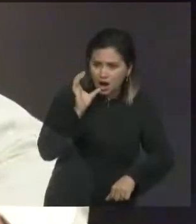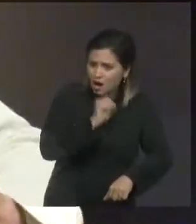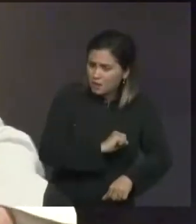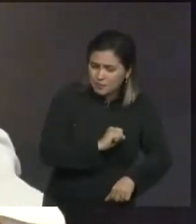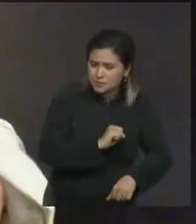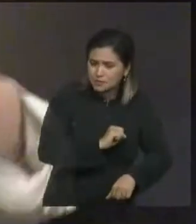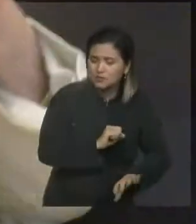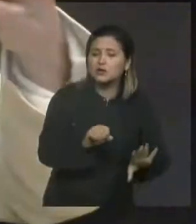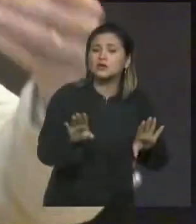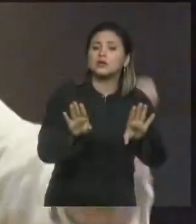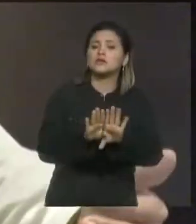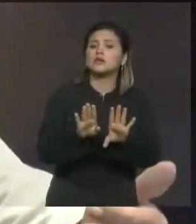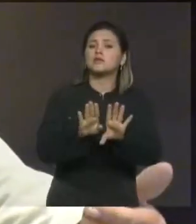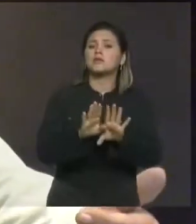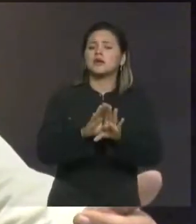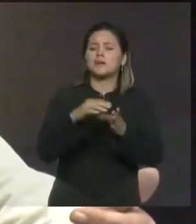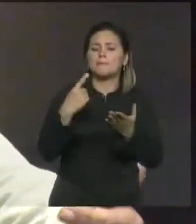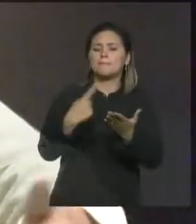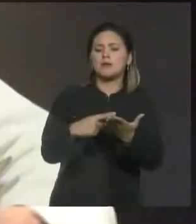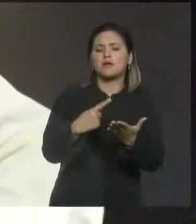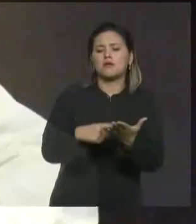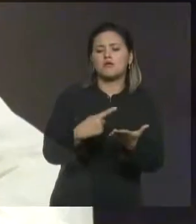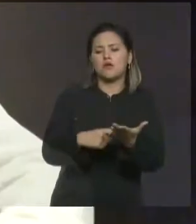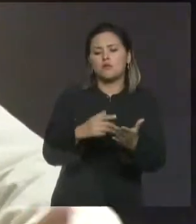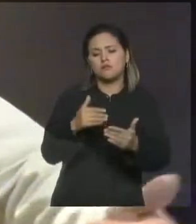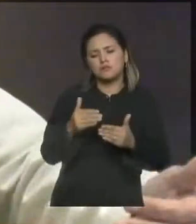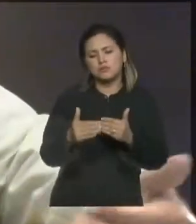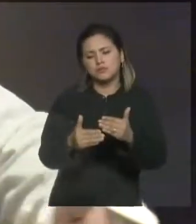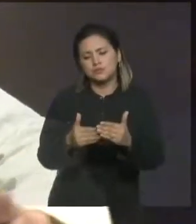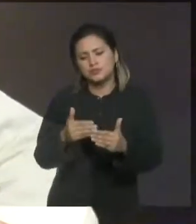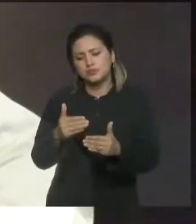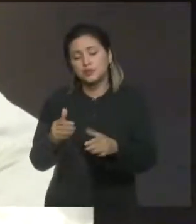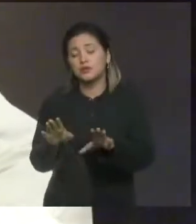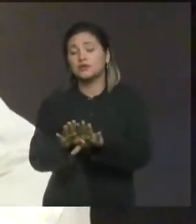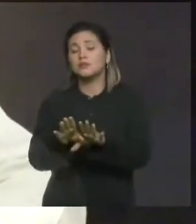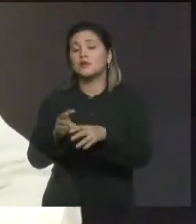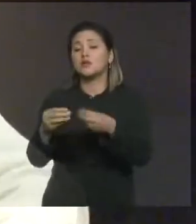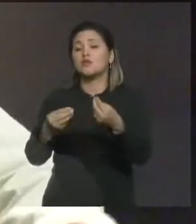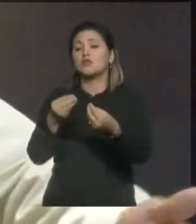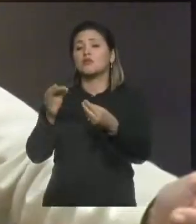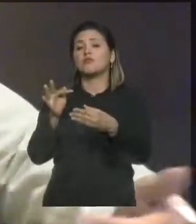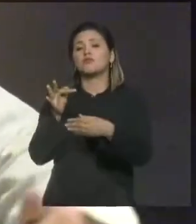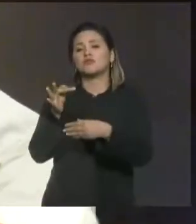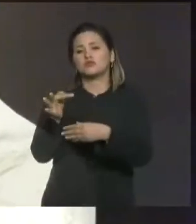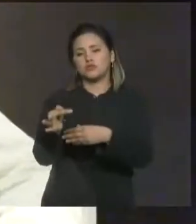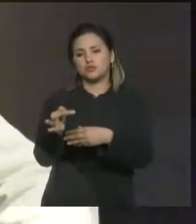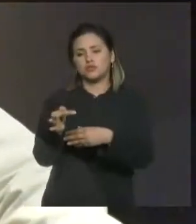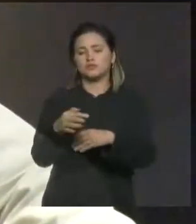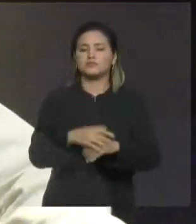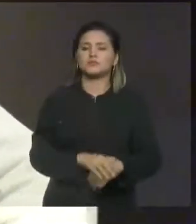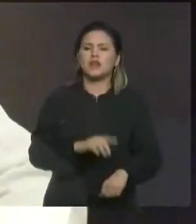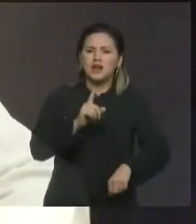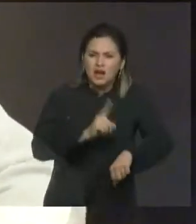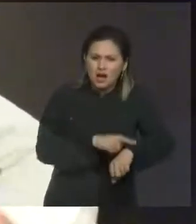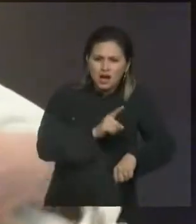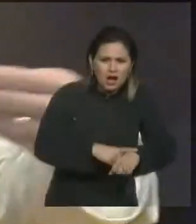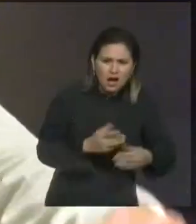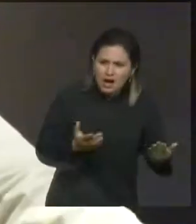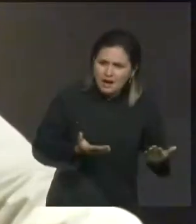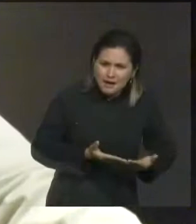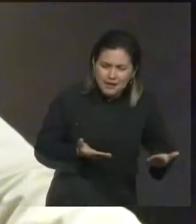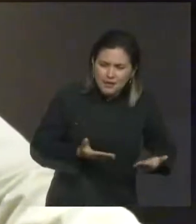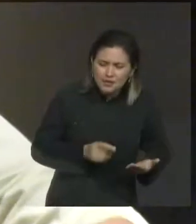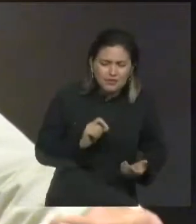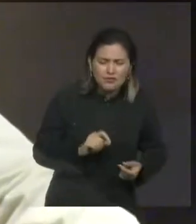seria uma emenda nossa de todos os 42 deputados, que nós já sugerimos isso, né? Já